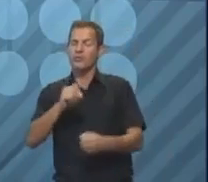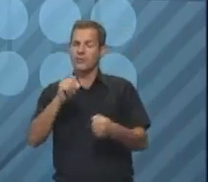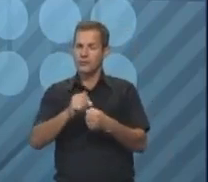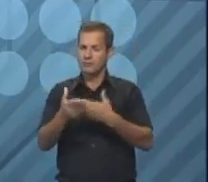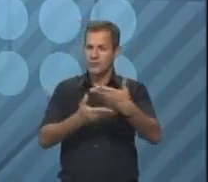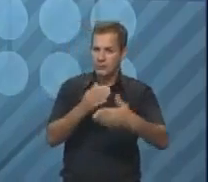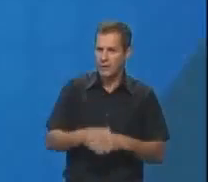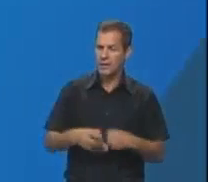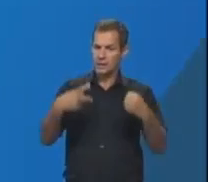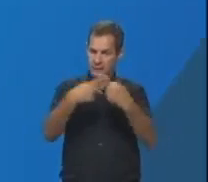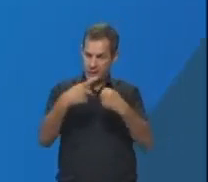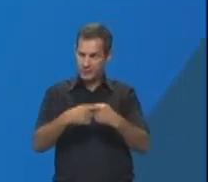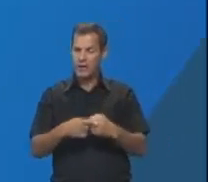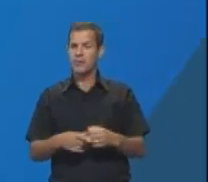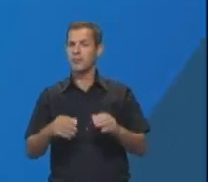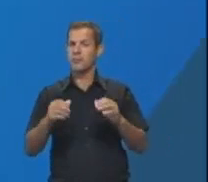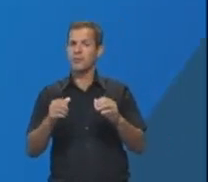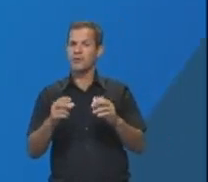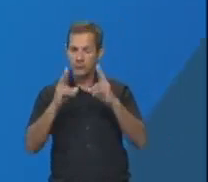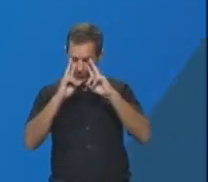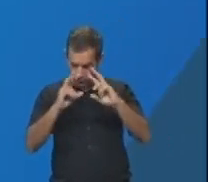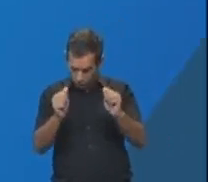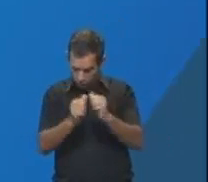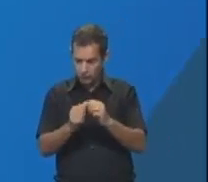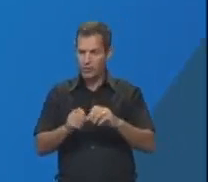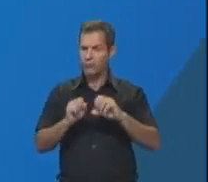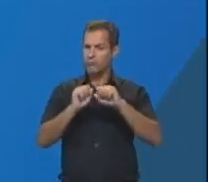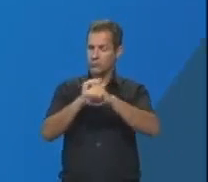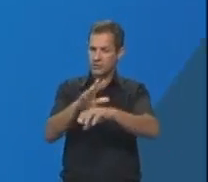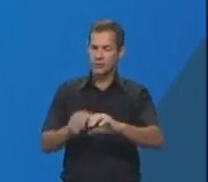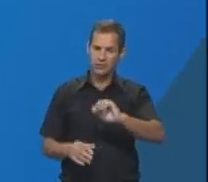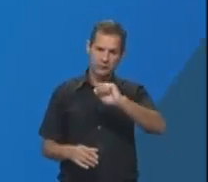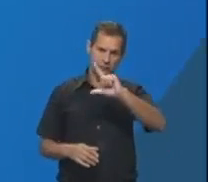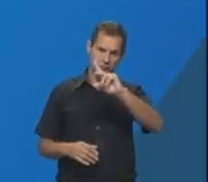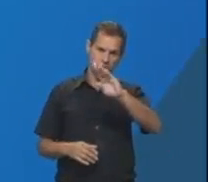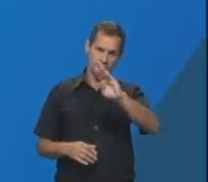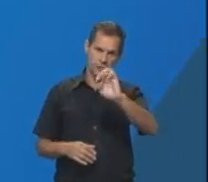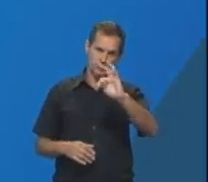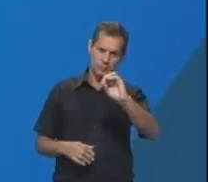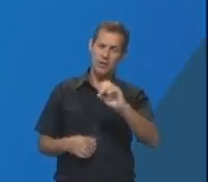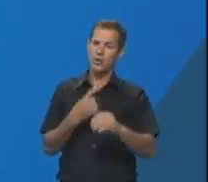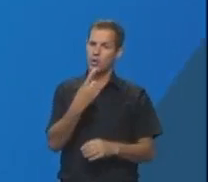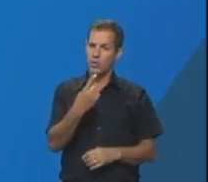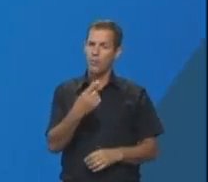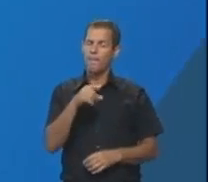a mediação via Skype para acompanhar o endereço no quadro. É